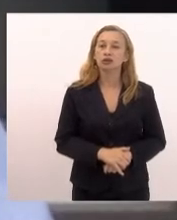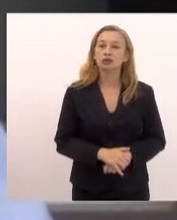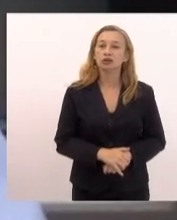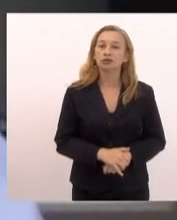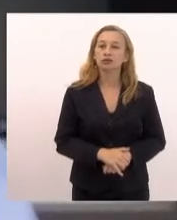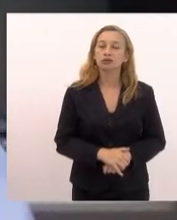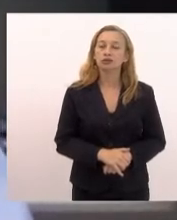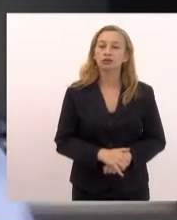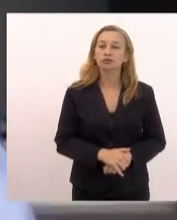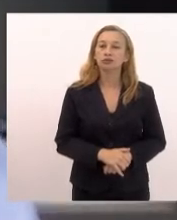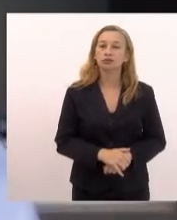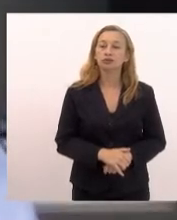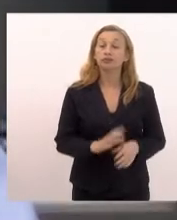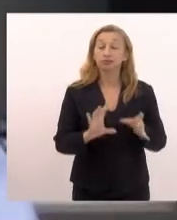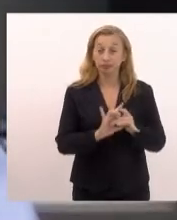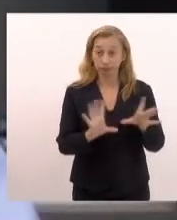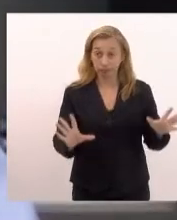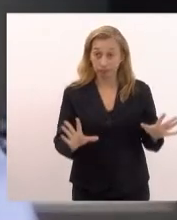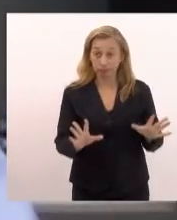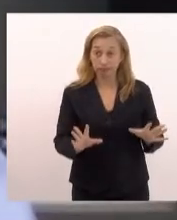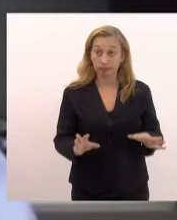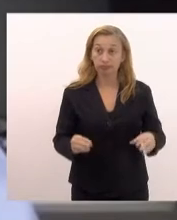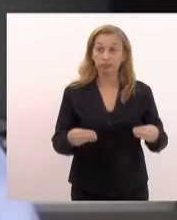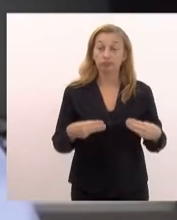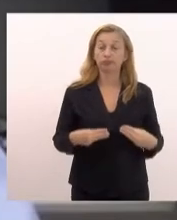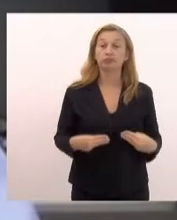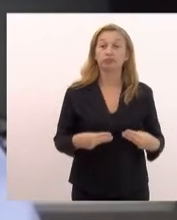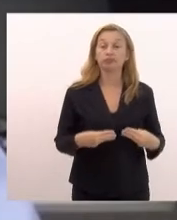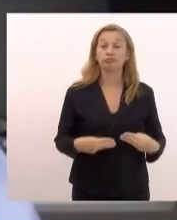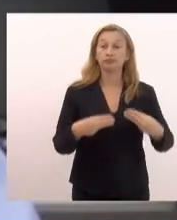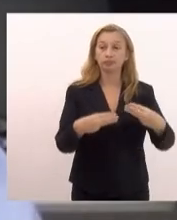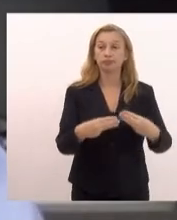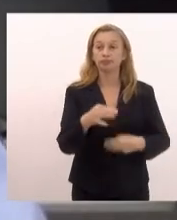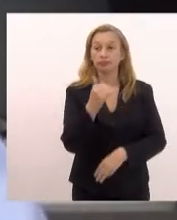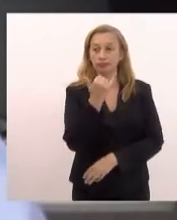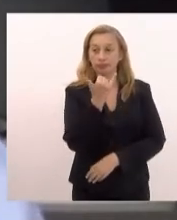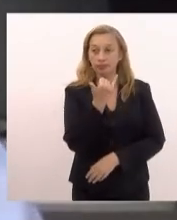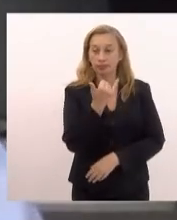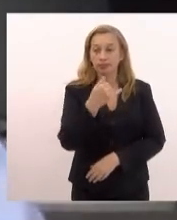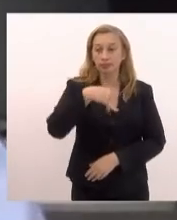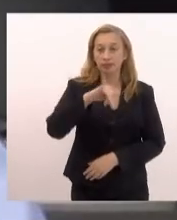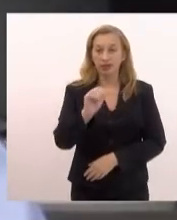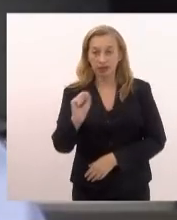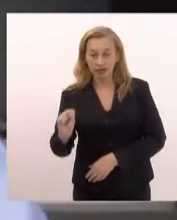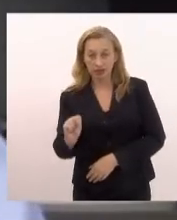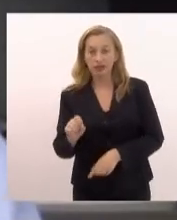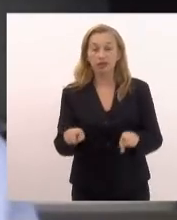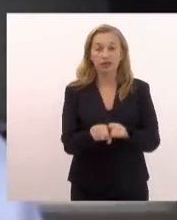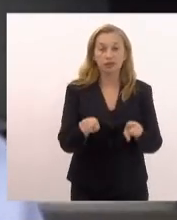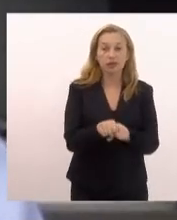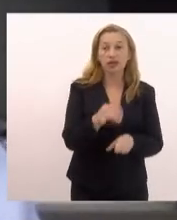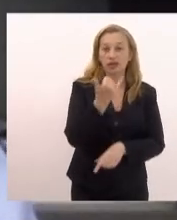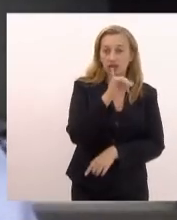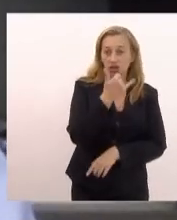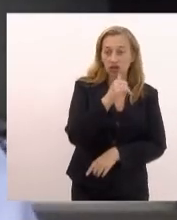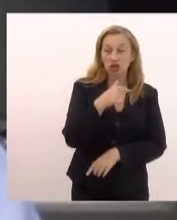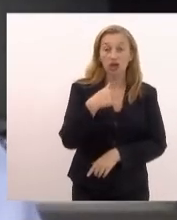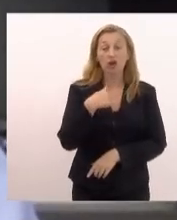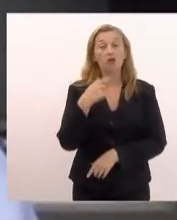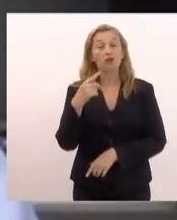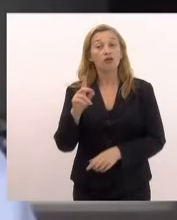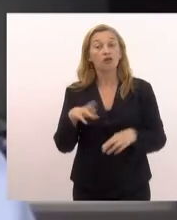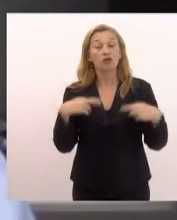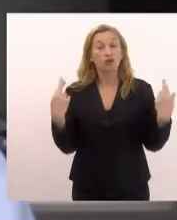que foi liberada, não é, pelo Ministério de Minas e Energia. E eu estive também fazendo uma reunião